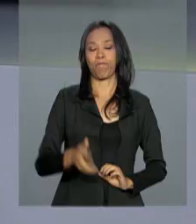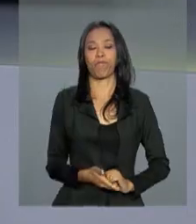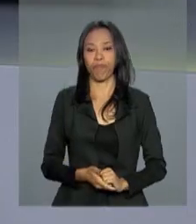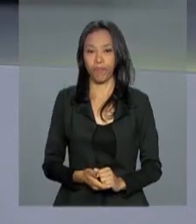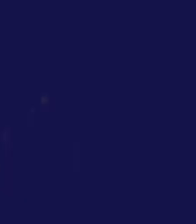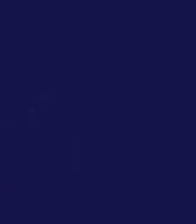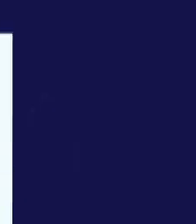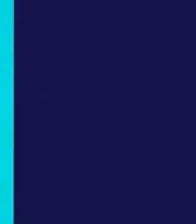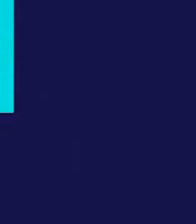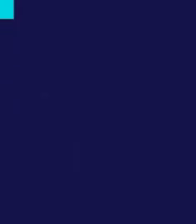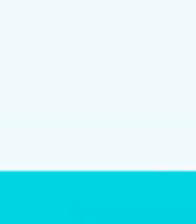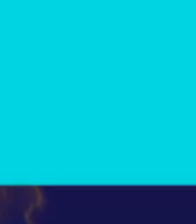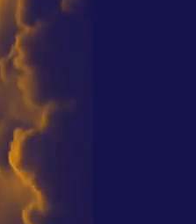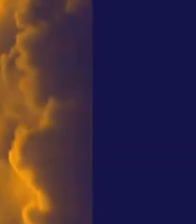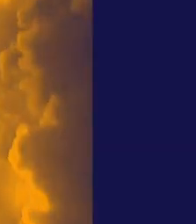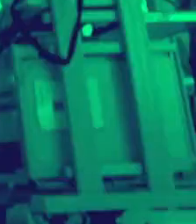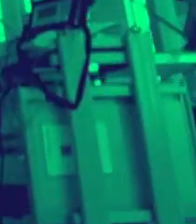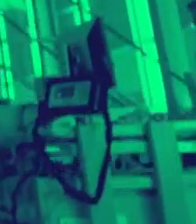Federal.